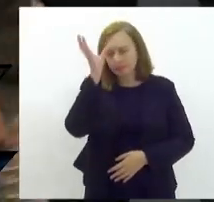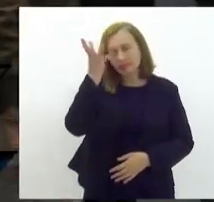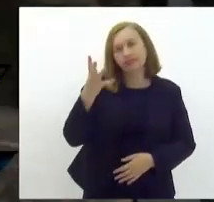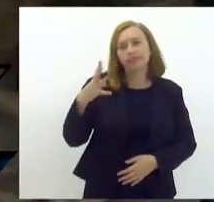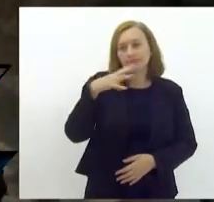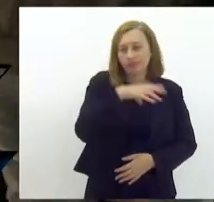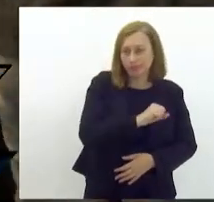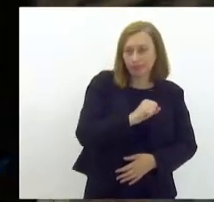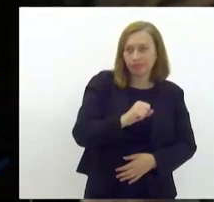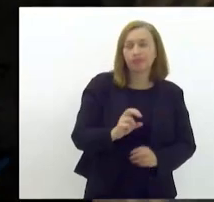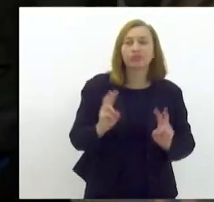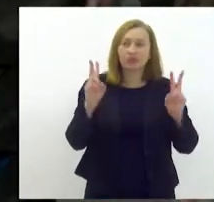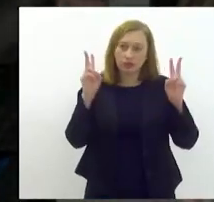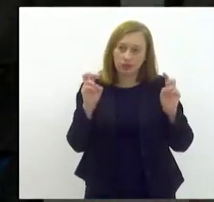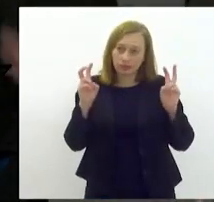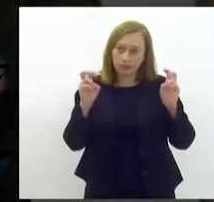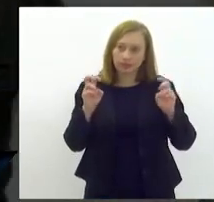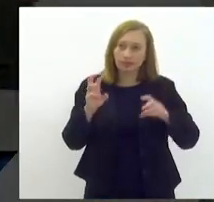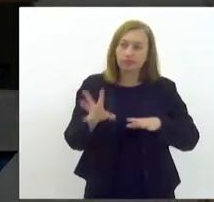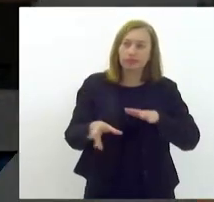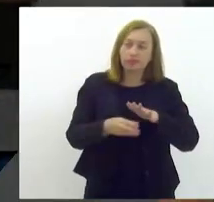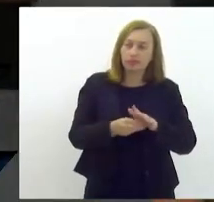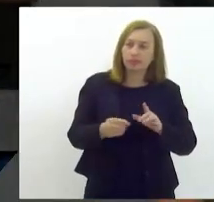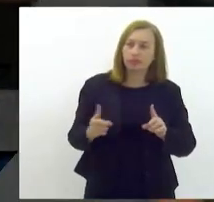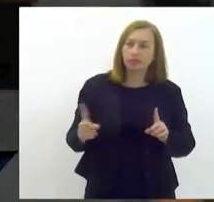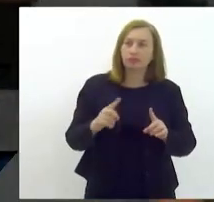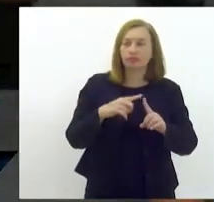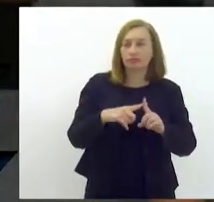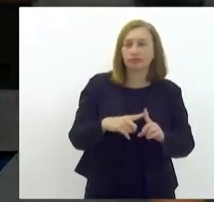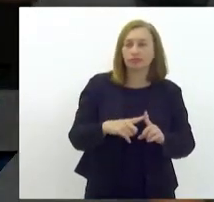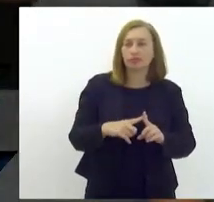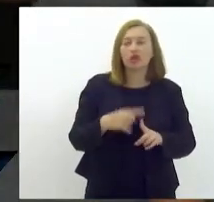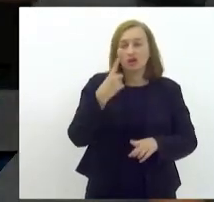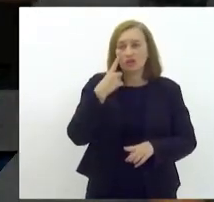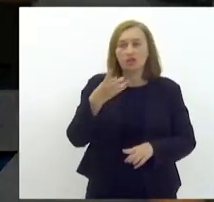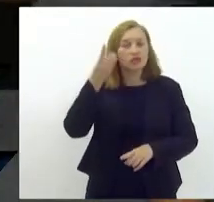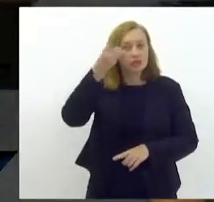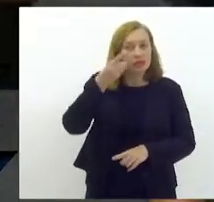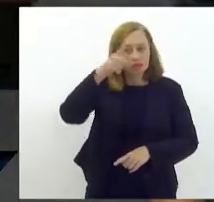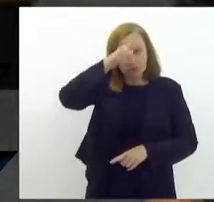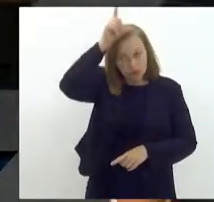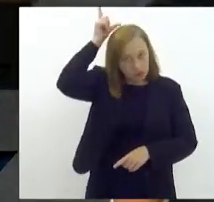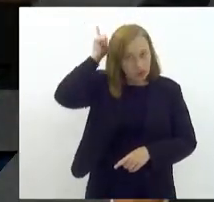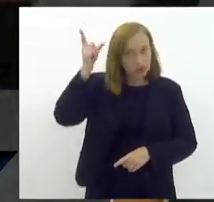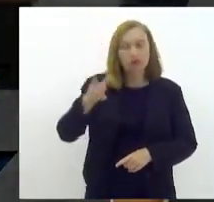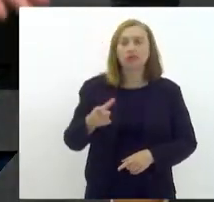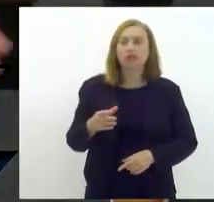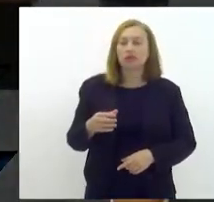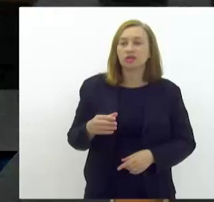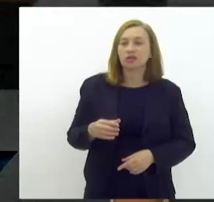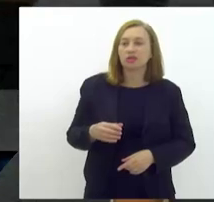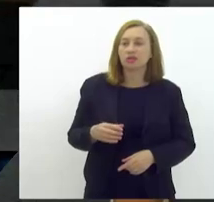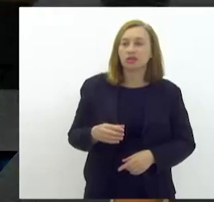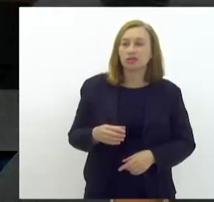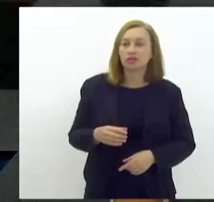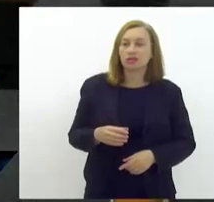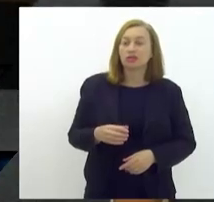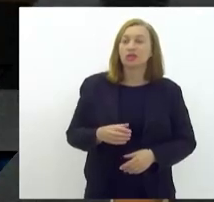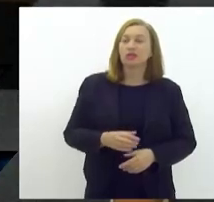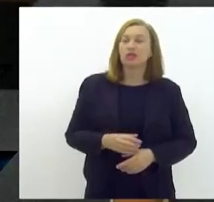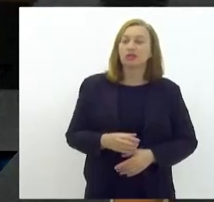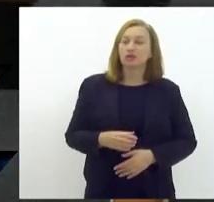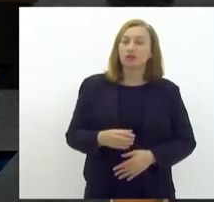quanto antes essa questão das emendas e positivas visto que o Deputado Luiz Paulo o cérebro desse Parlamento aqui